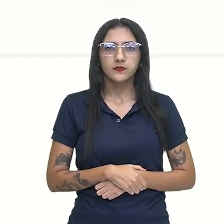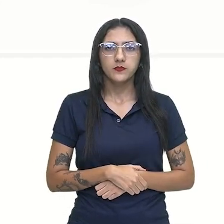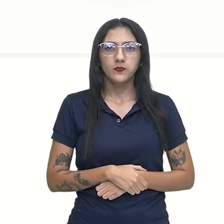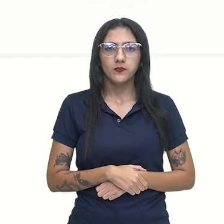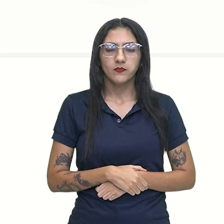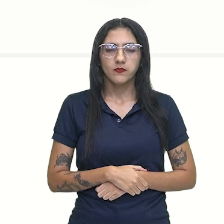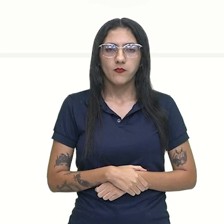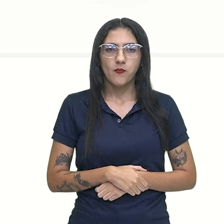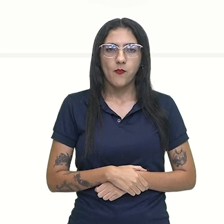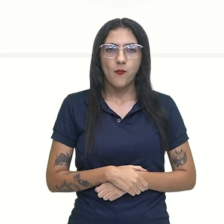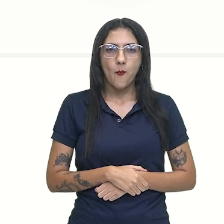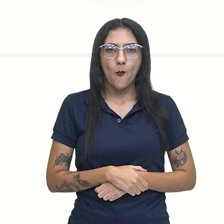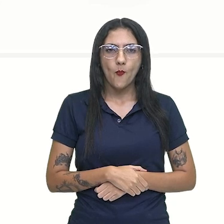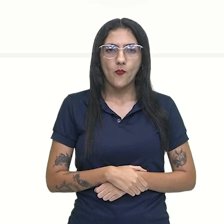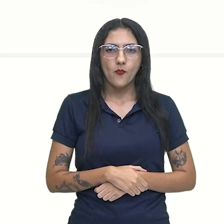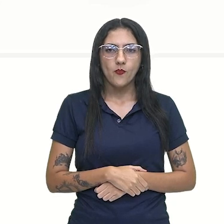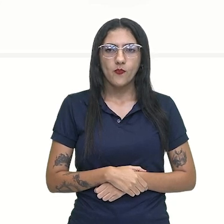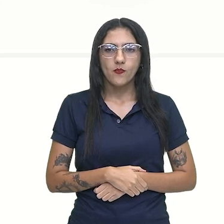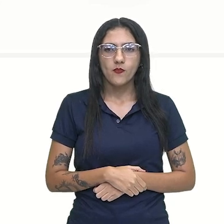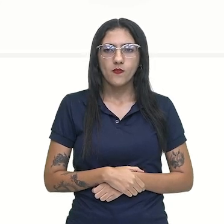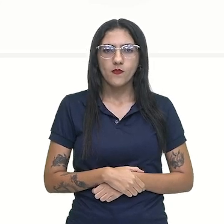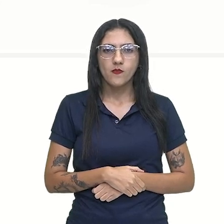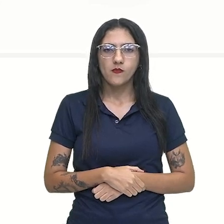Tá bom? Então,